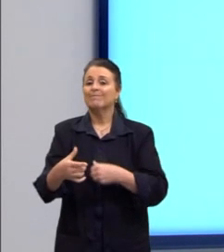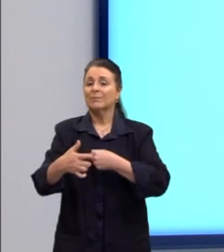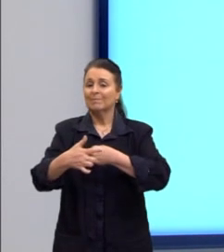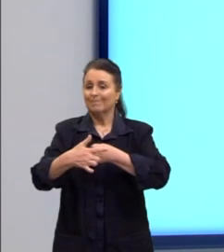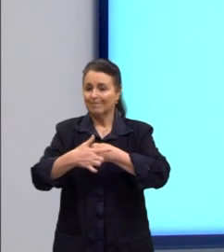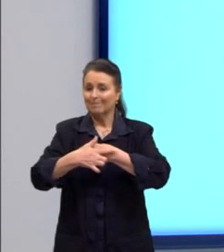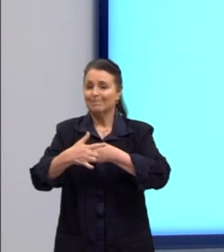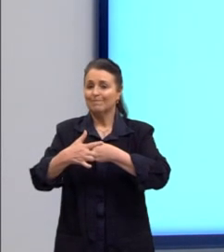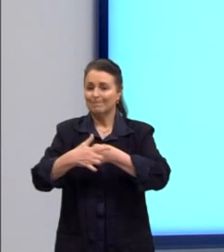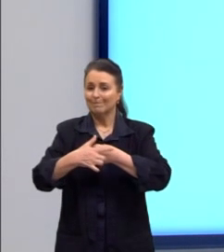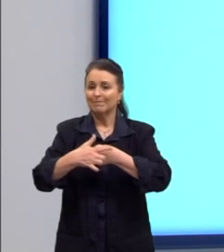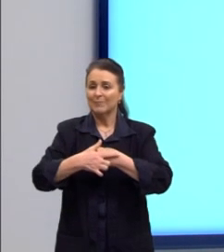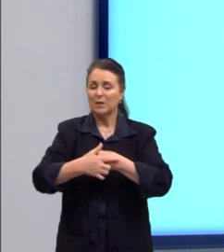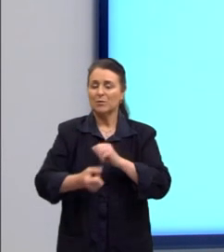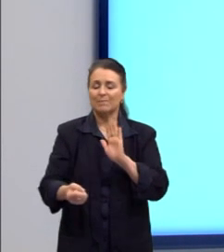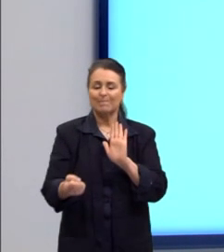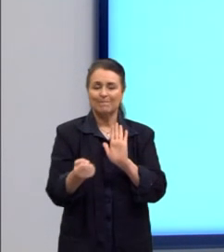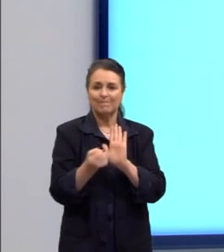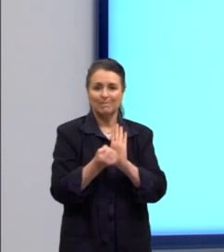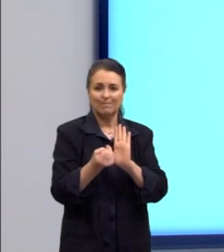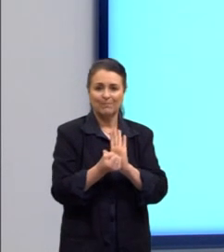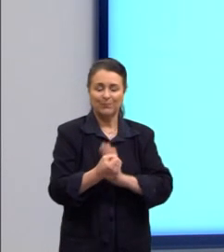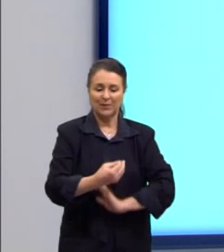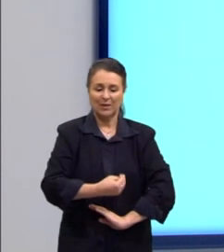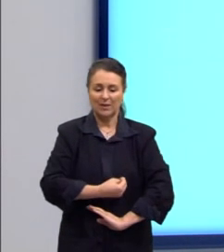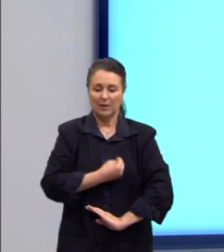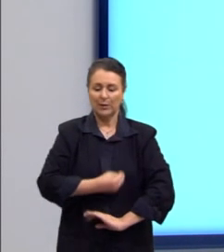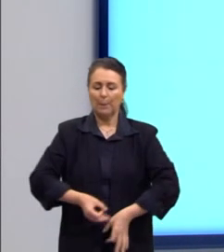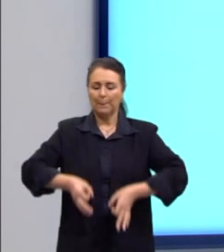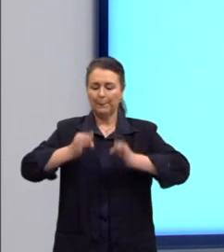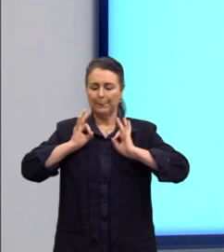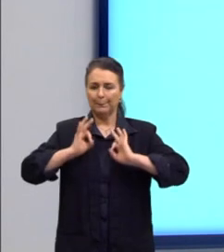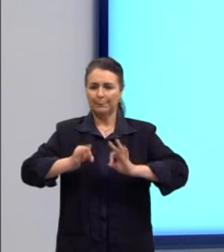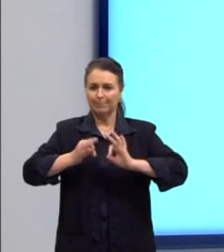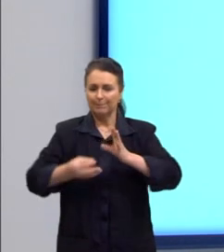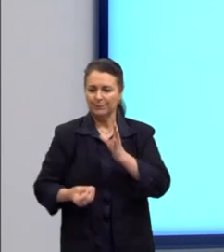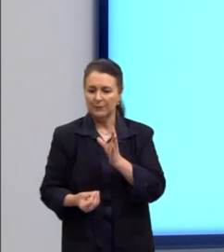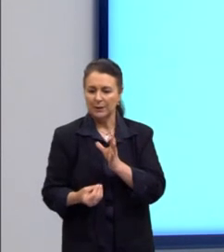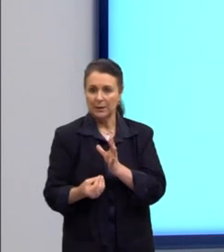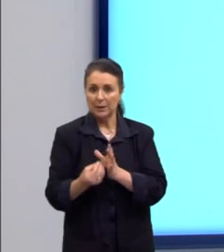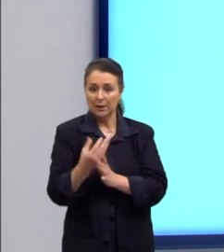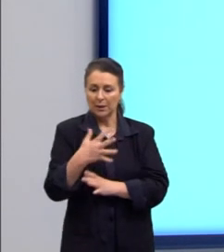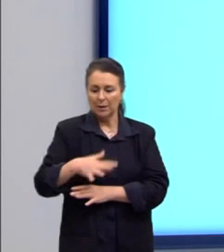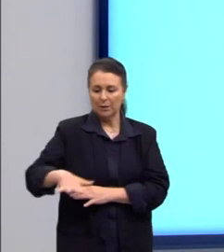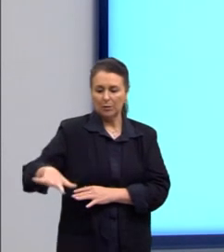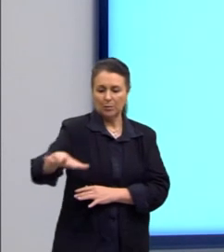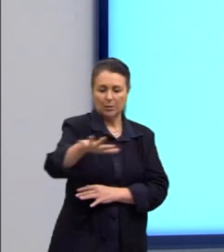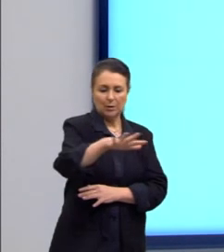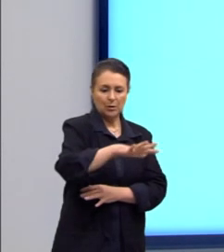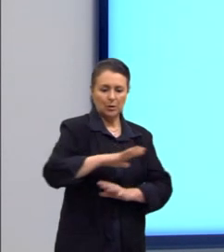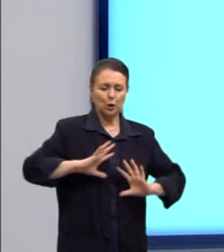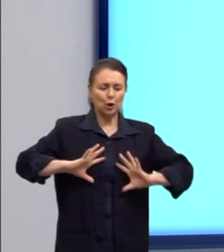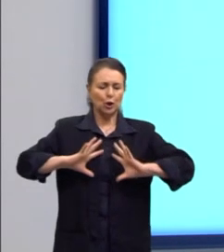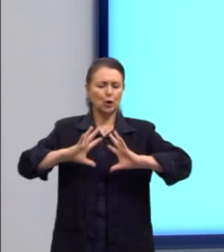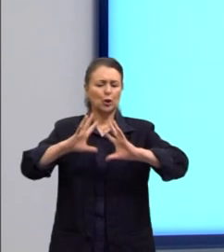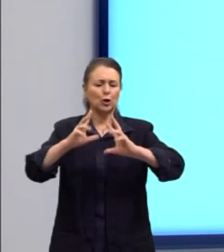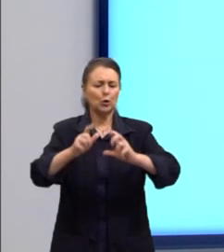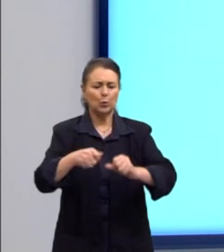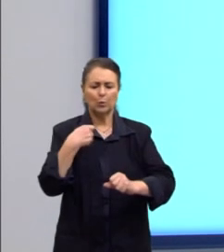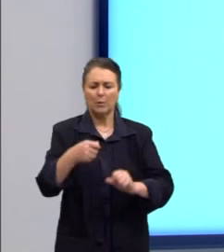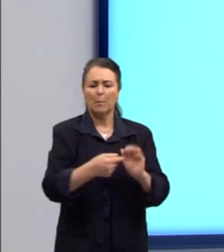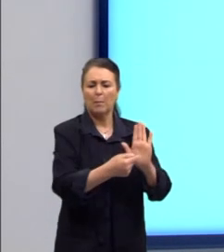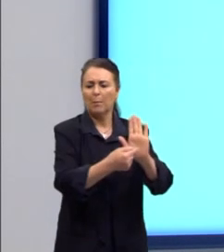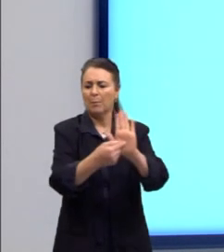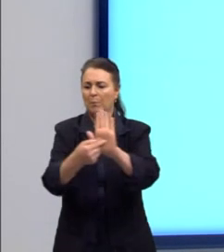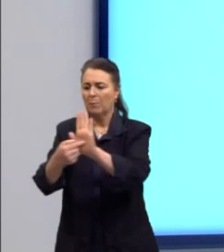de validação da vida perfeita e criando um ambiente em que tudo deve ser mostrado